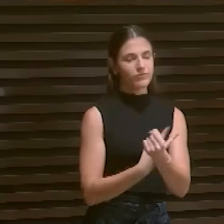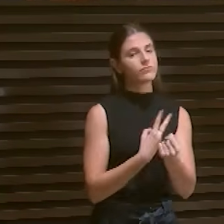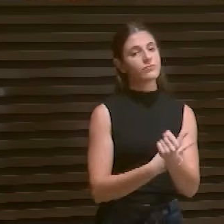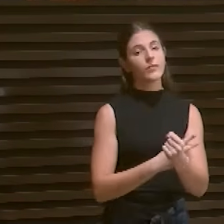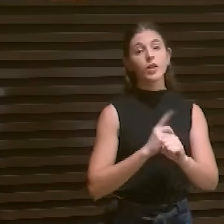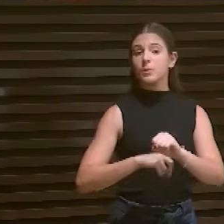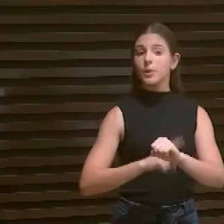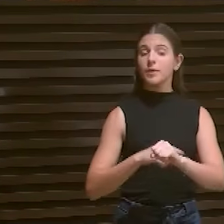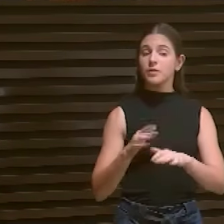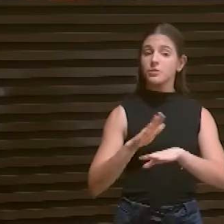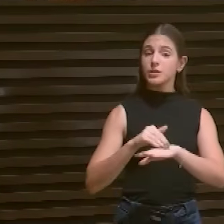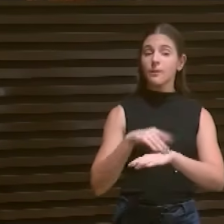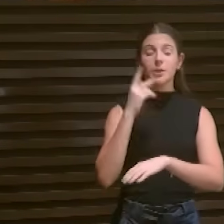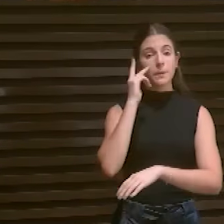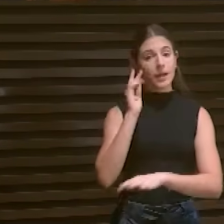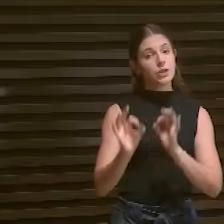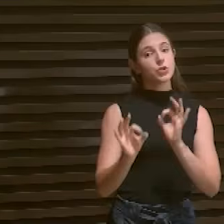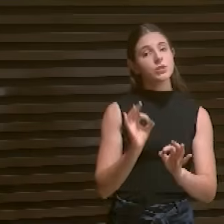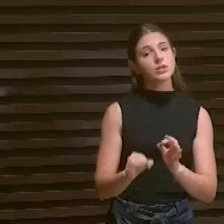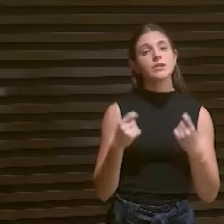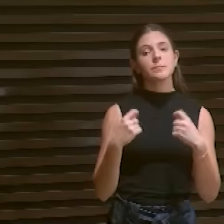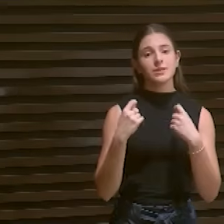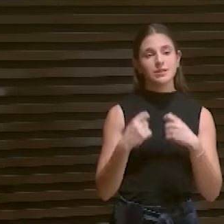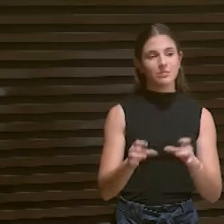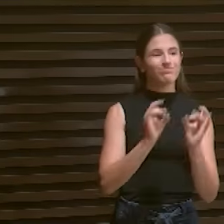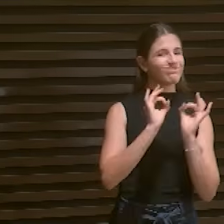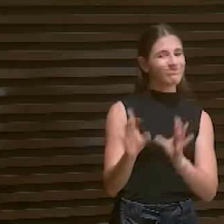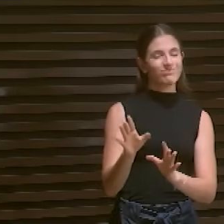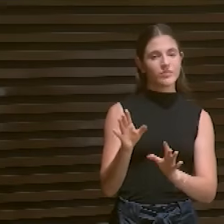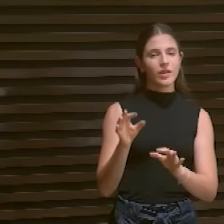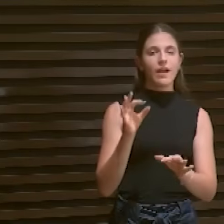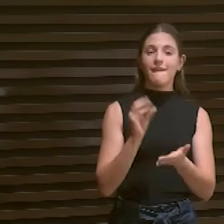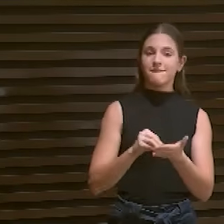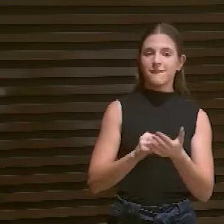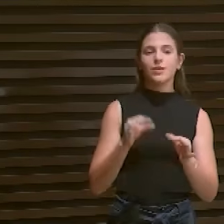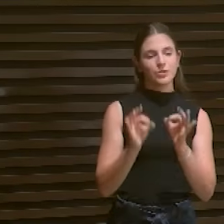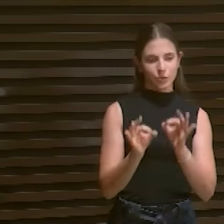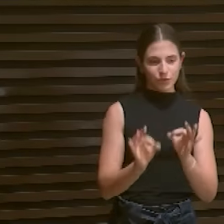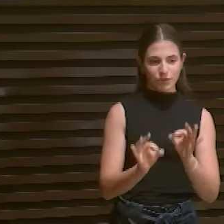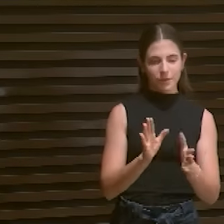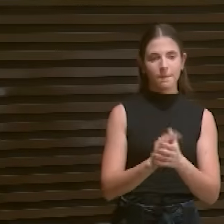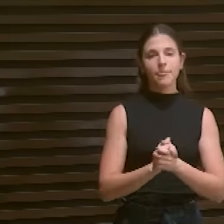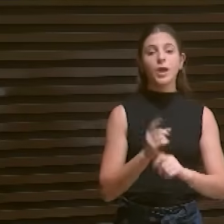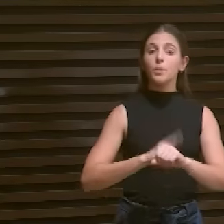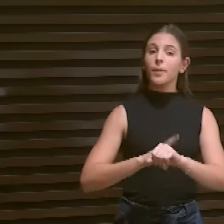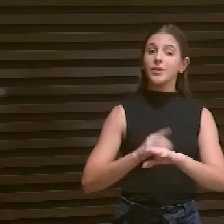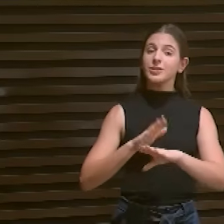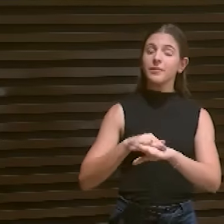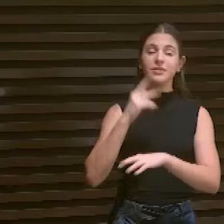somos chamados à justiça, devemos abandonar a injustiça. Quando somos chamados a amar a Deus,